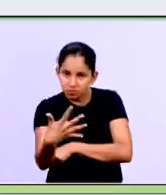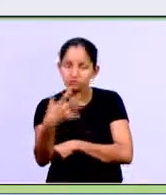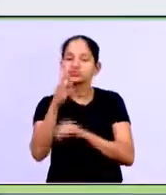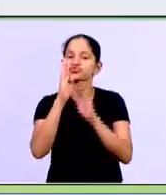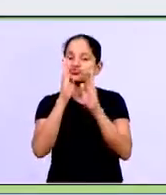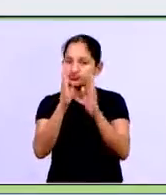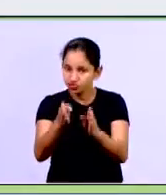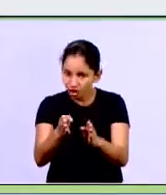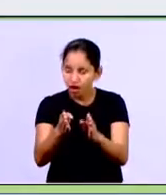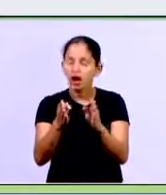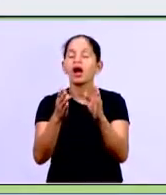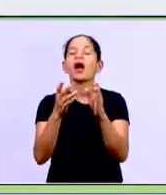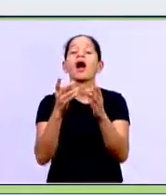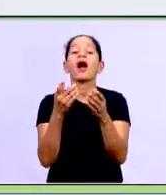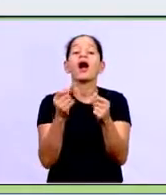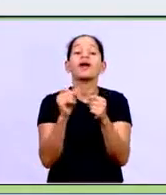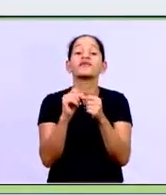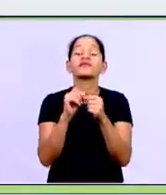juros, eu vou pagar então